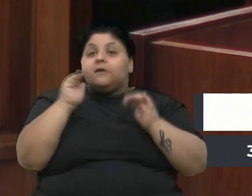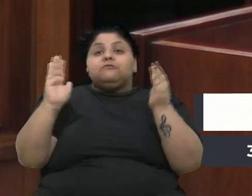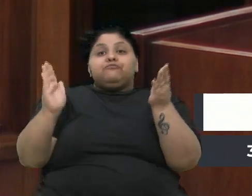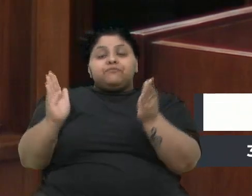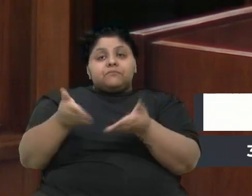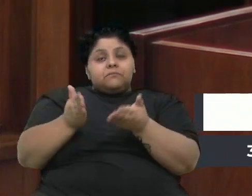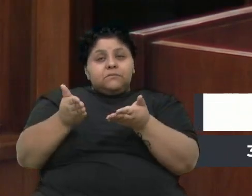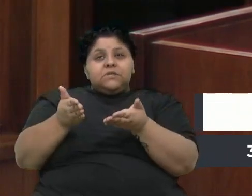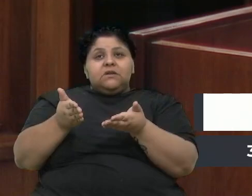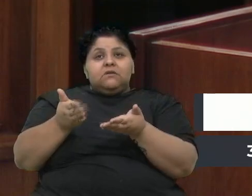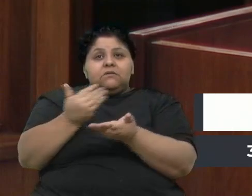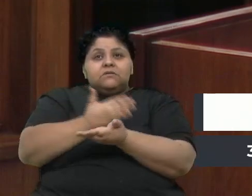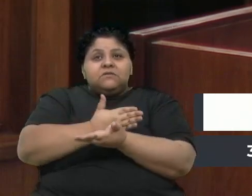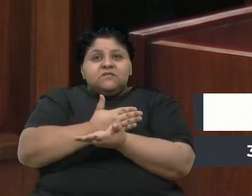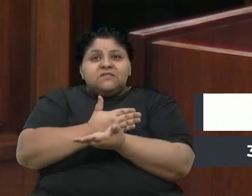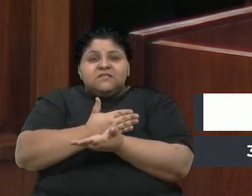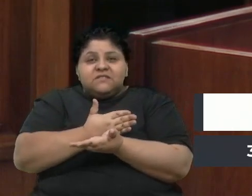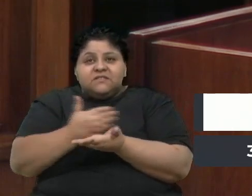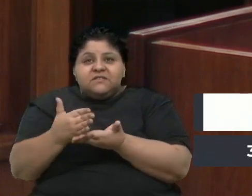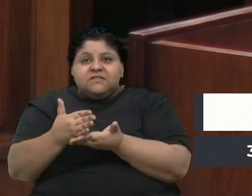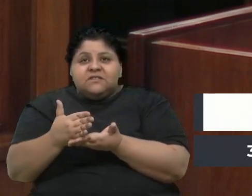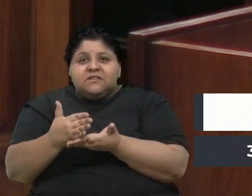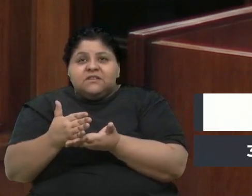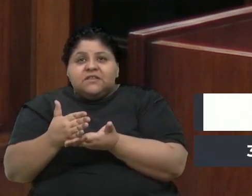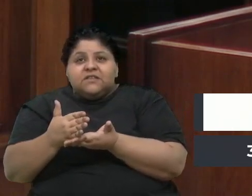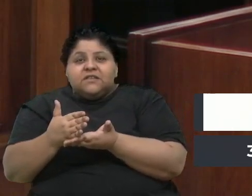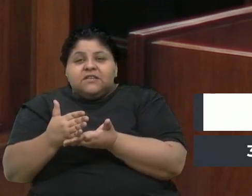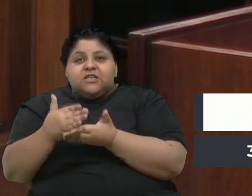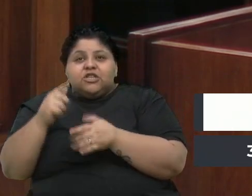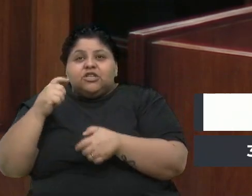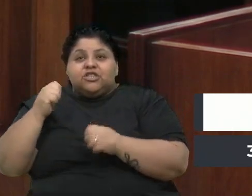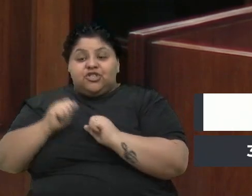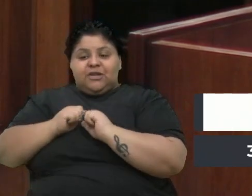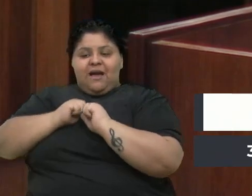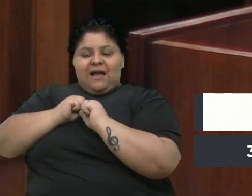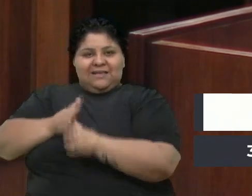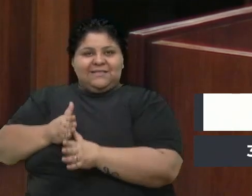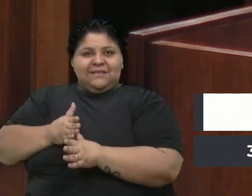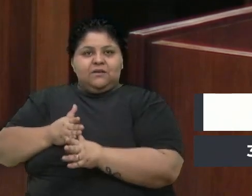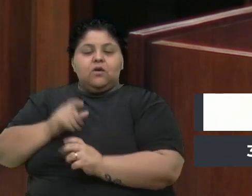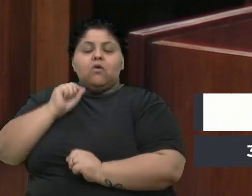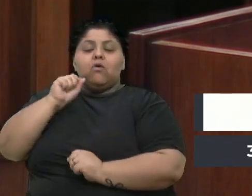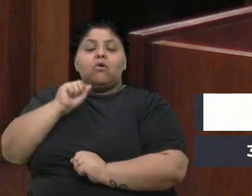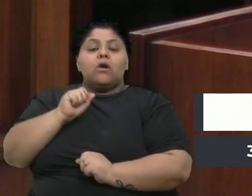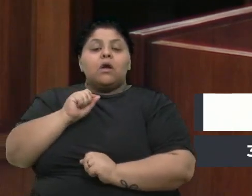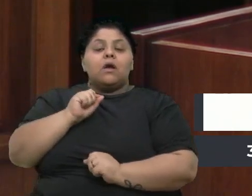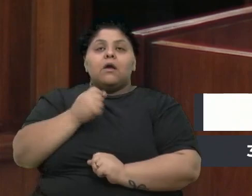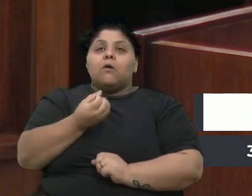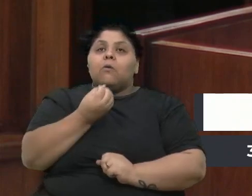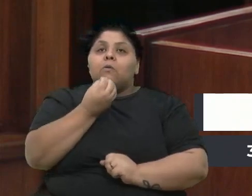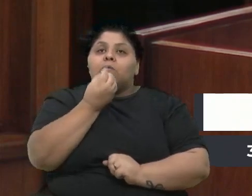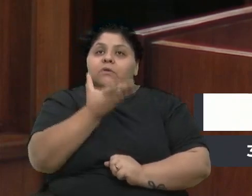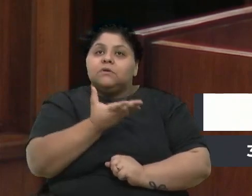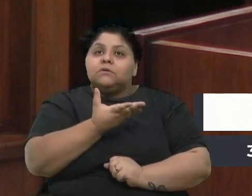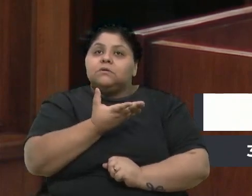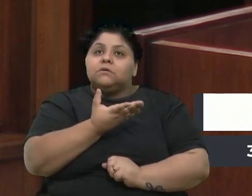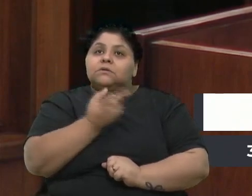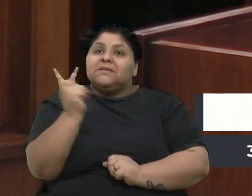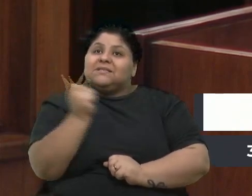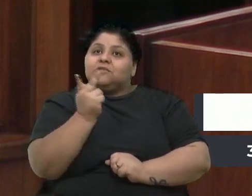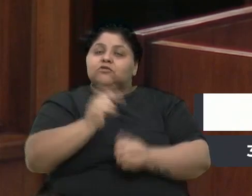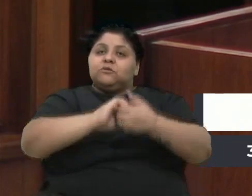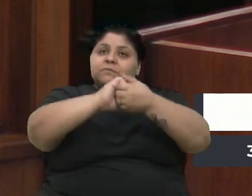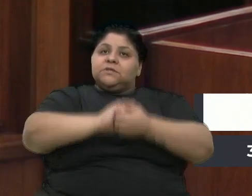vai iniciar a sua fase de execução. E quais são os benefícios desta parceria